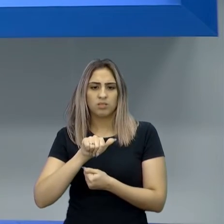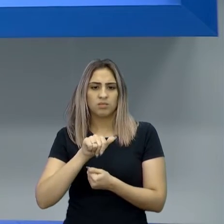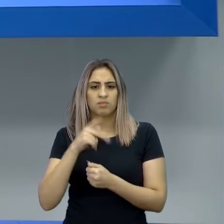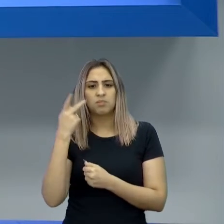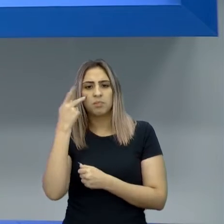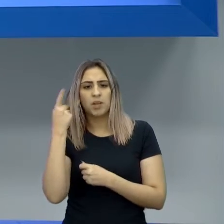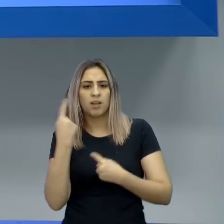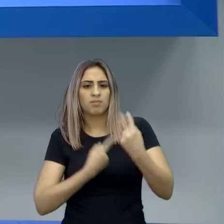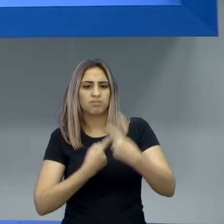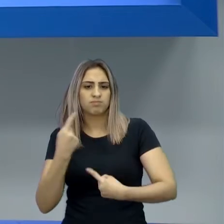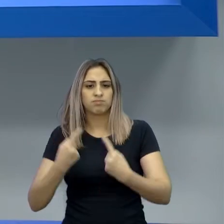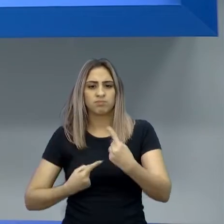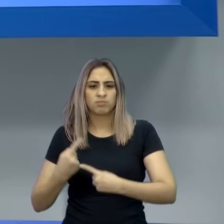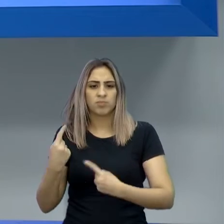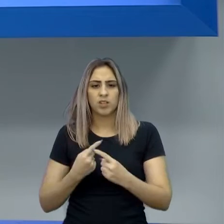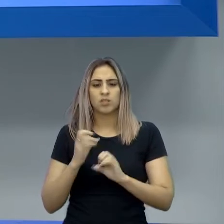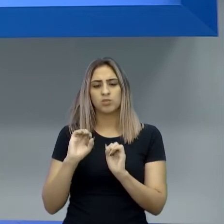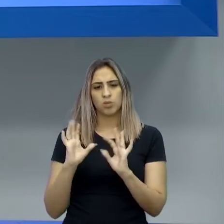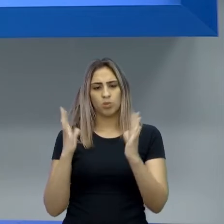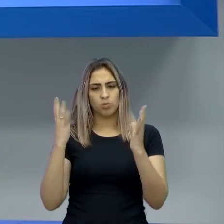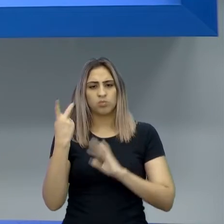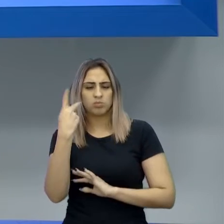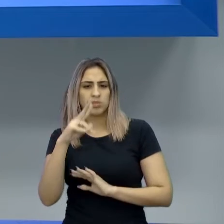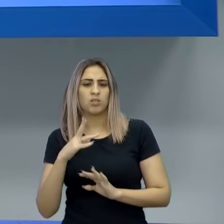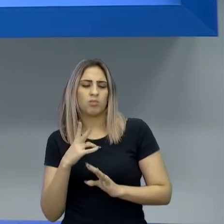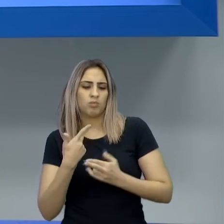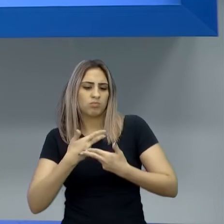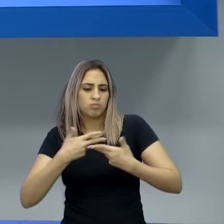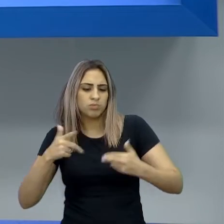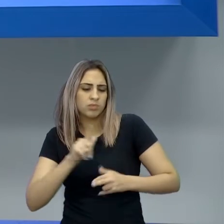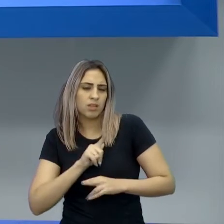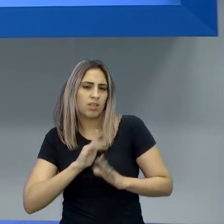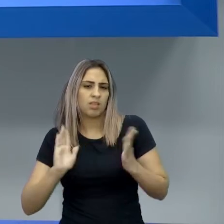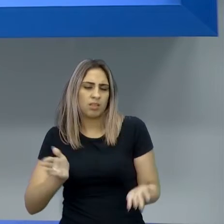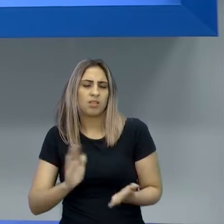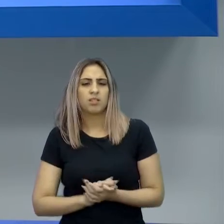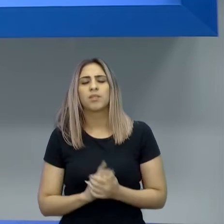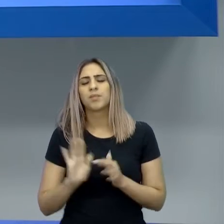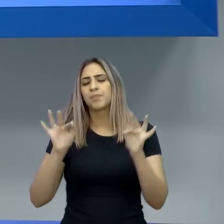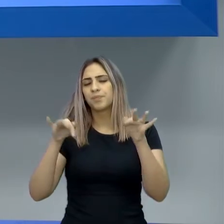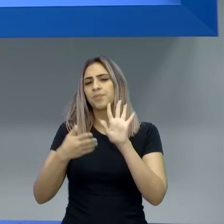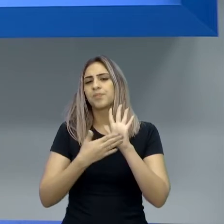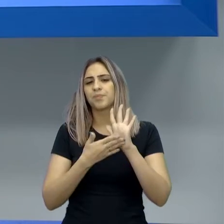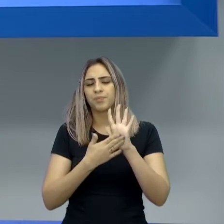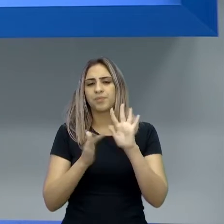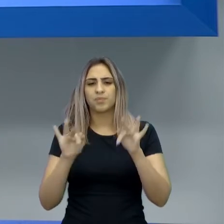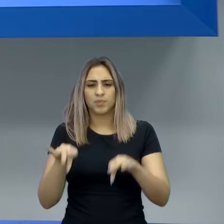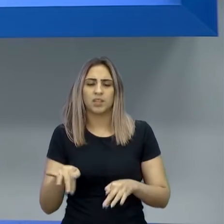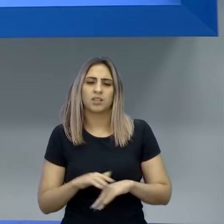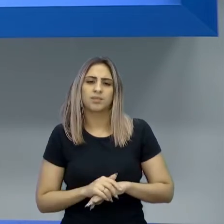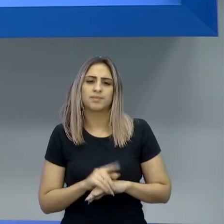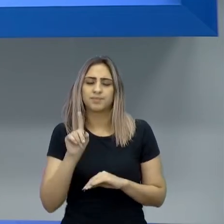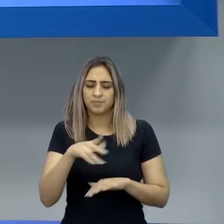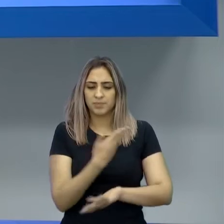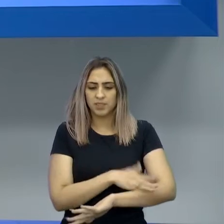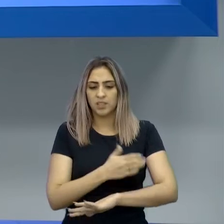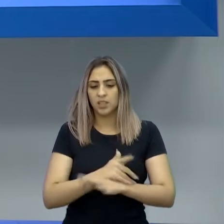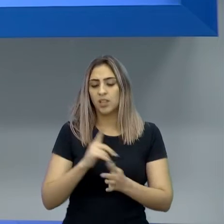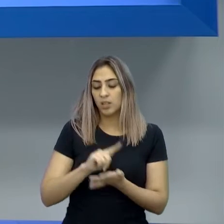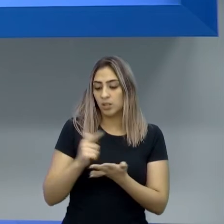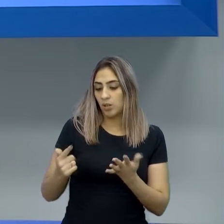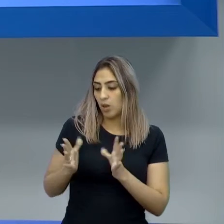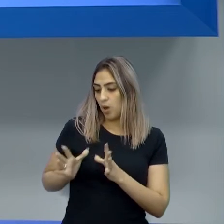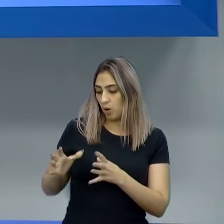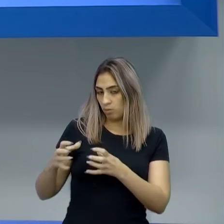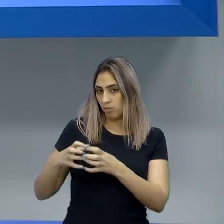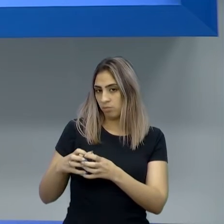para debater soluções para problemas em seu entorno. E a proposta final da atividade dela, né, era elaborar um jornal